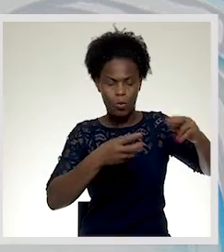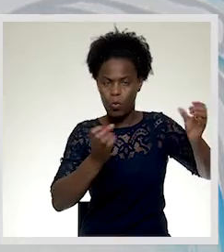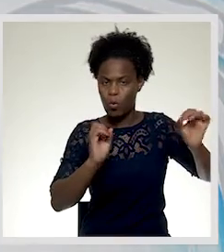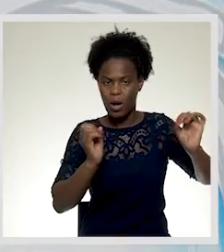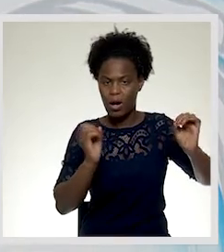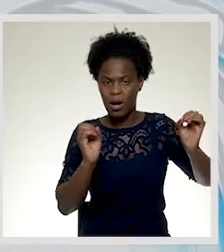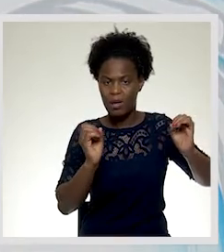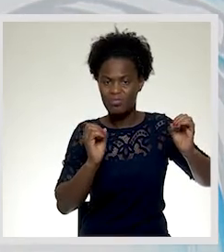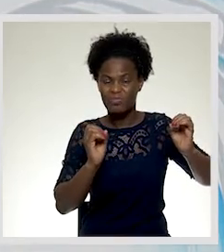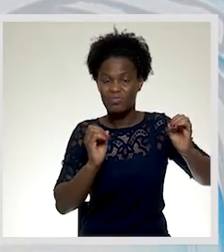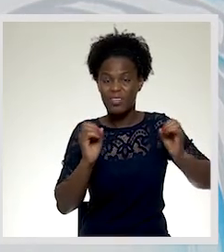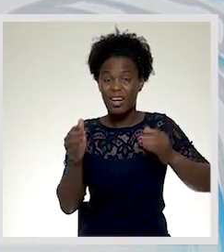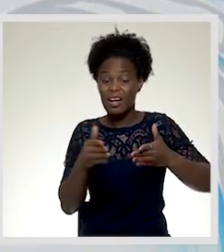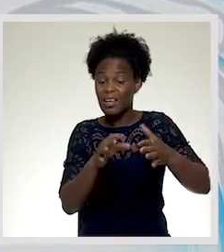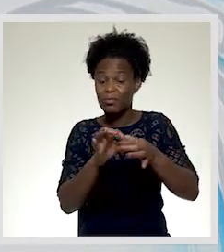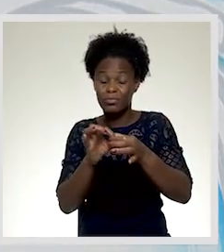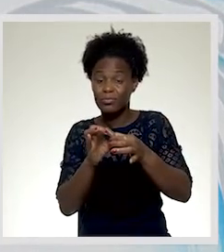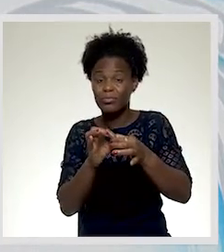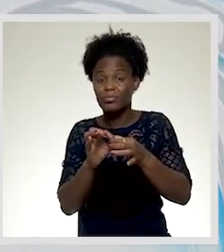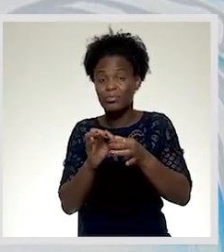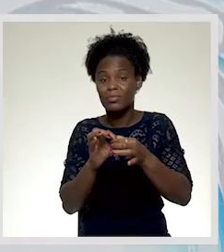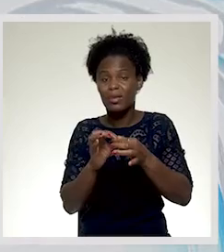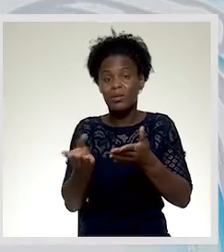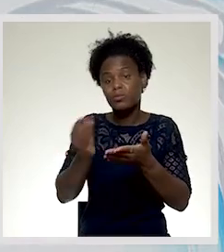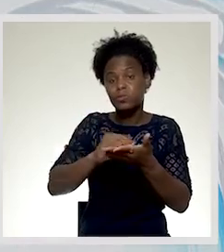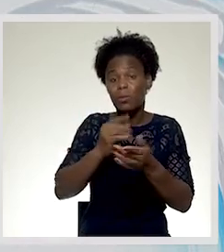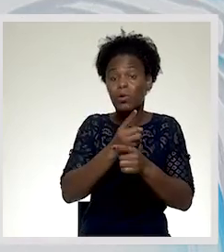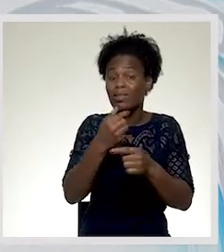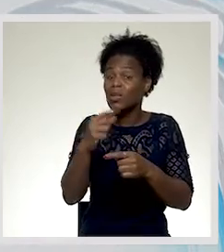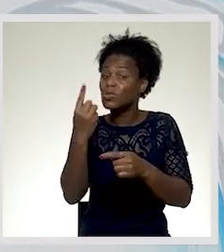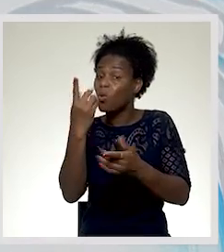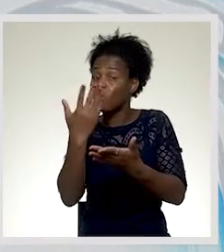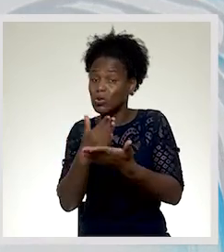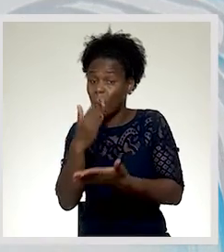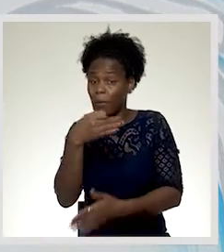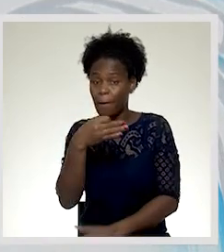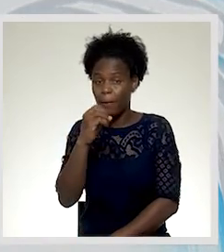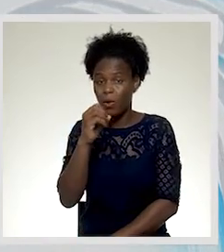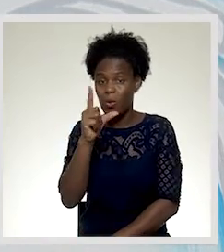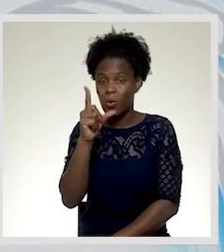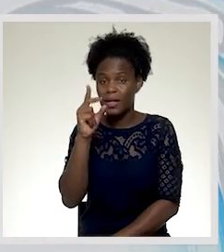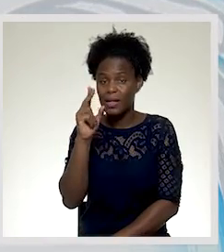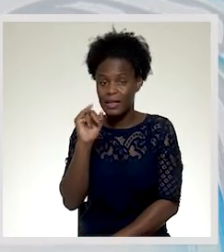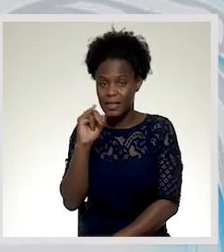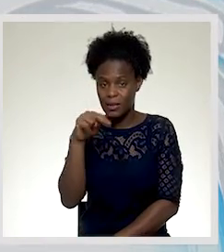moléculas, como não possuem cadeia complementar, porque ela possui apenas uma única só cadeia